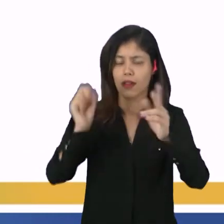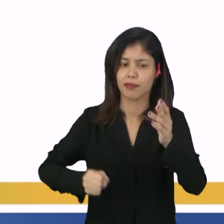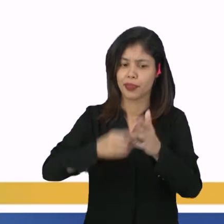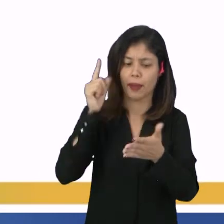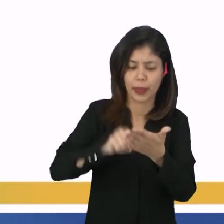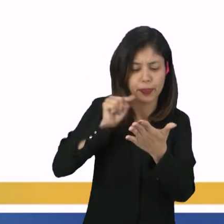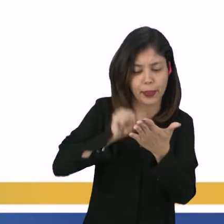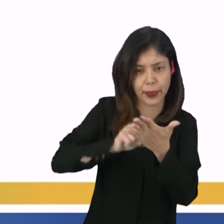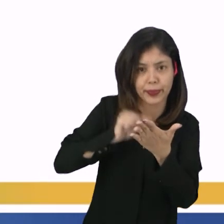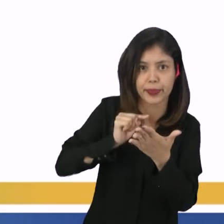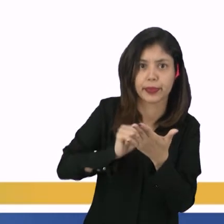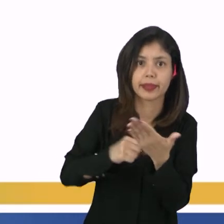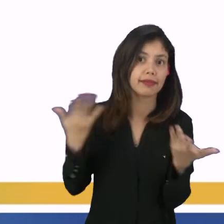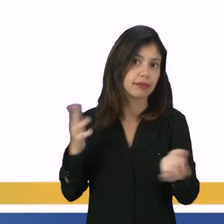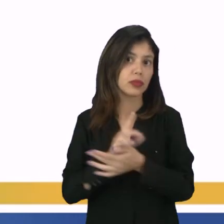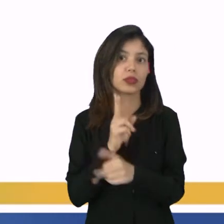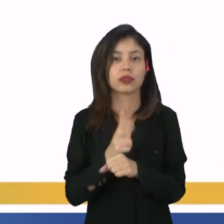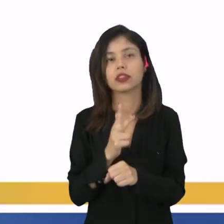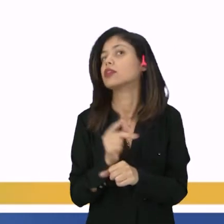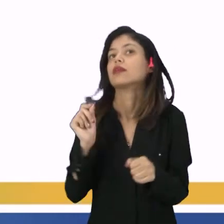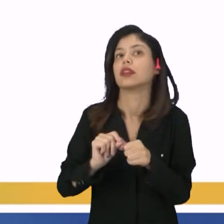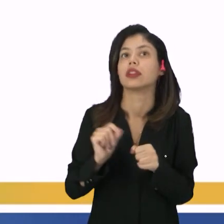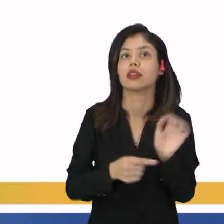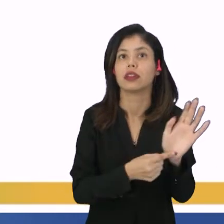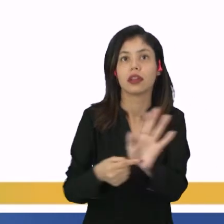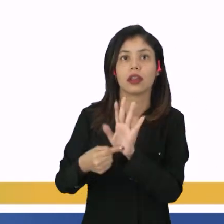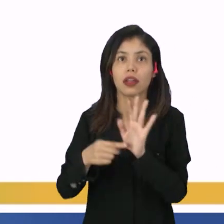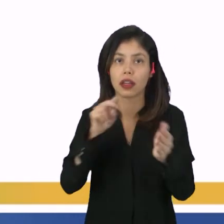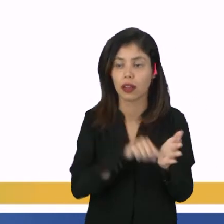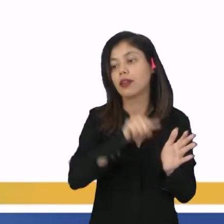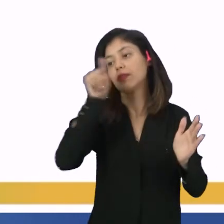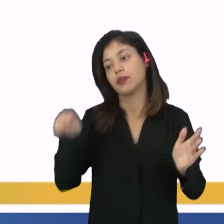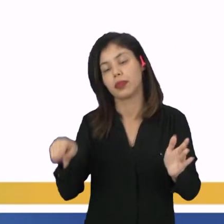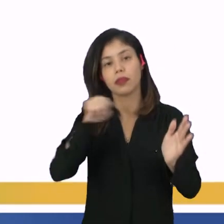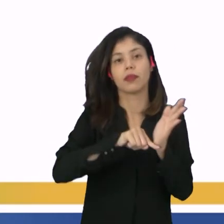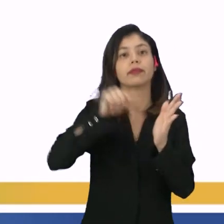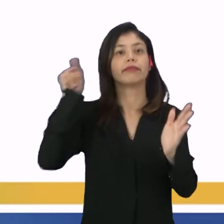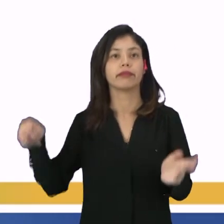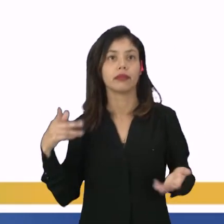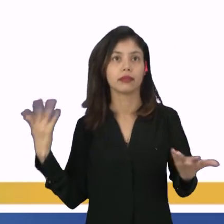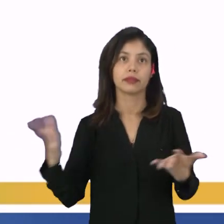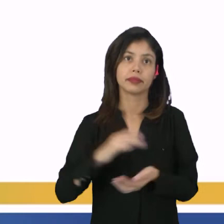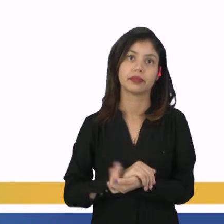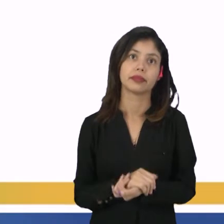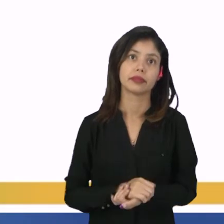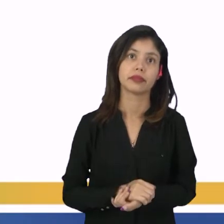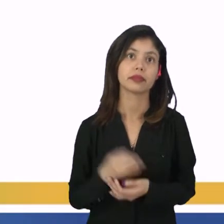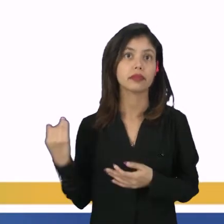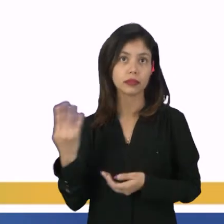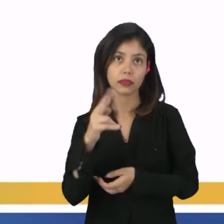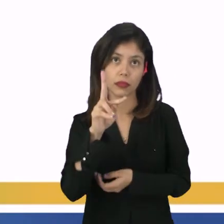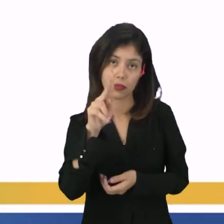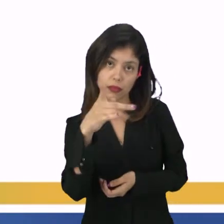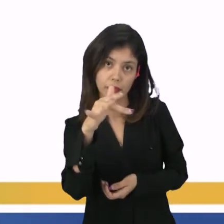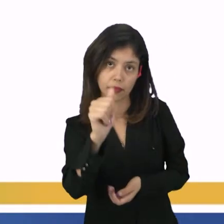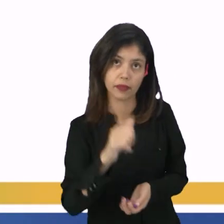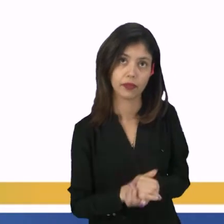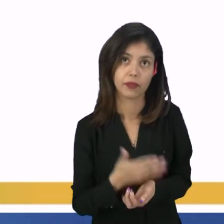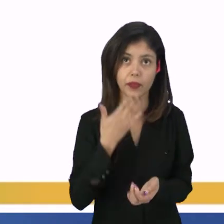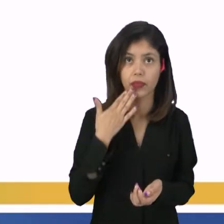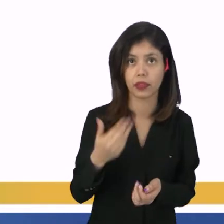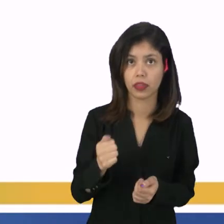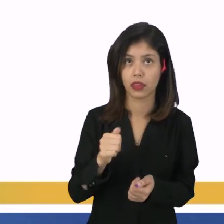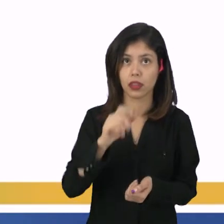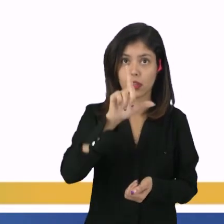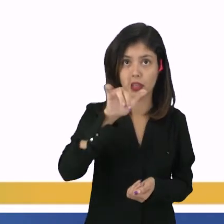na tentativa de dar o play no vídeo, fazendo a apresentação pular para o próximo slide. Ao invés de habilitar o autoplay,